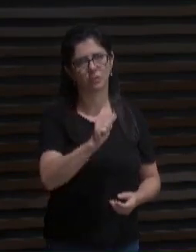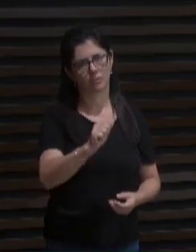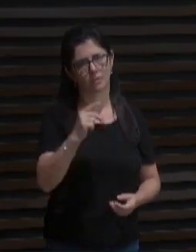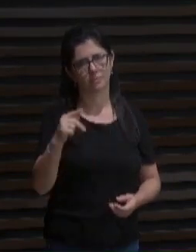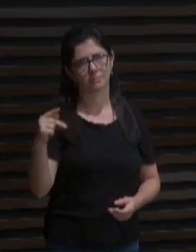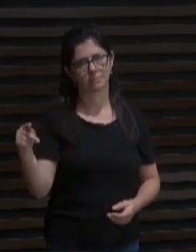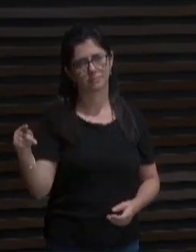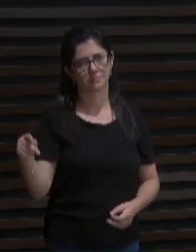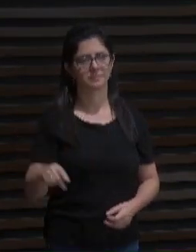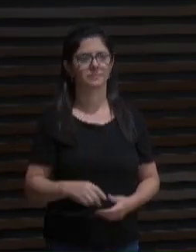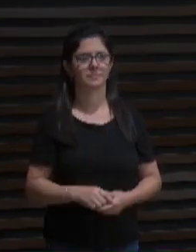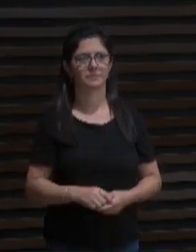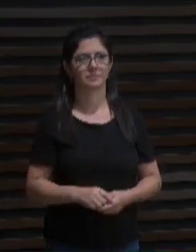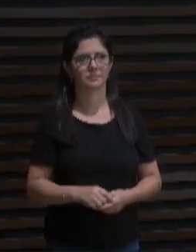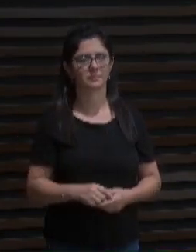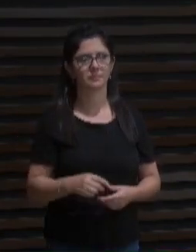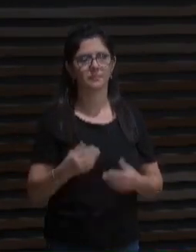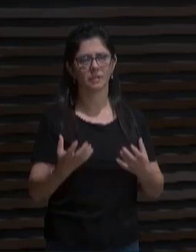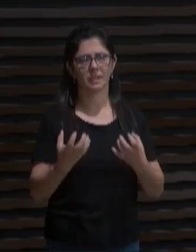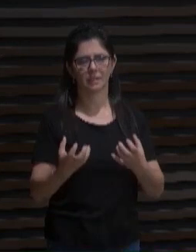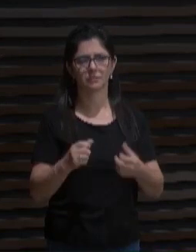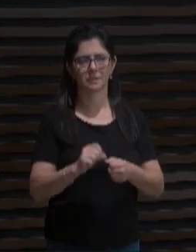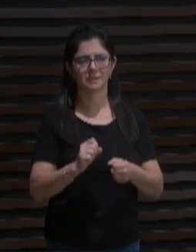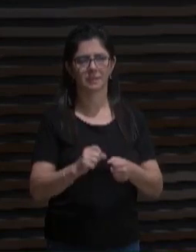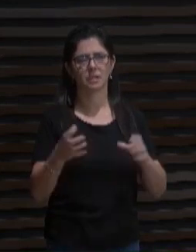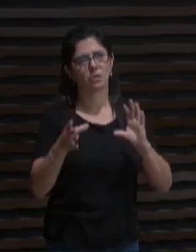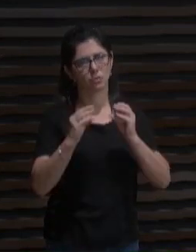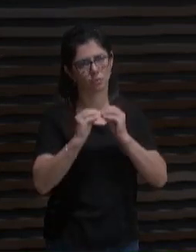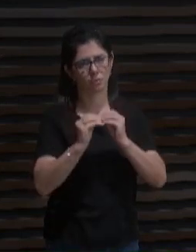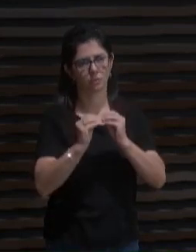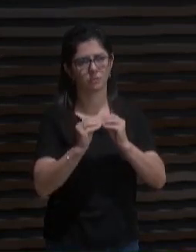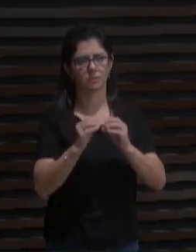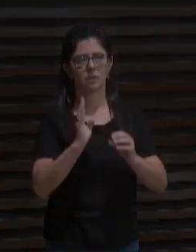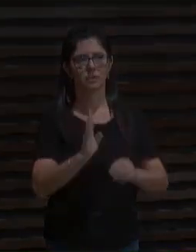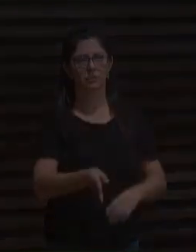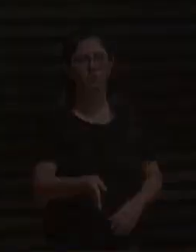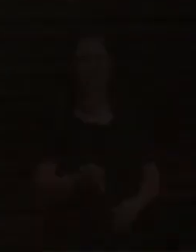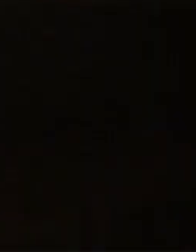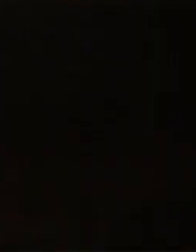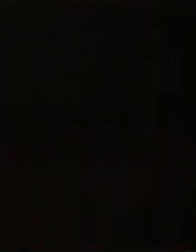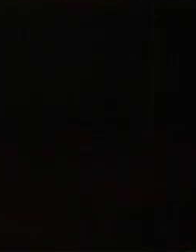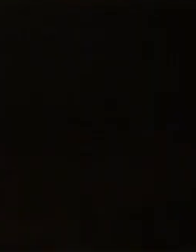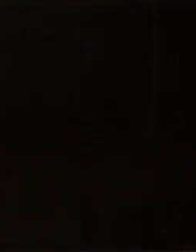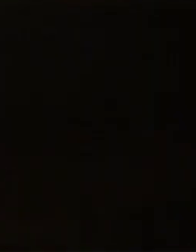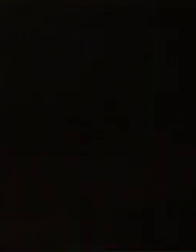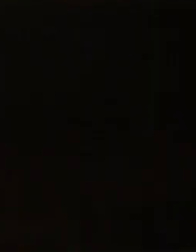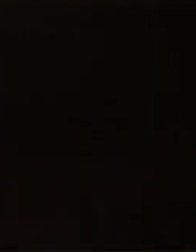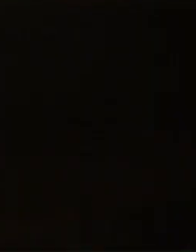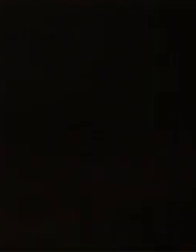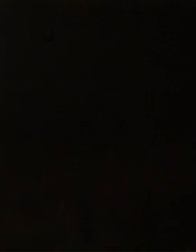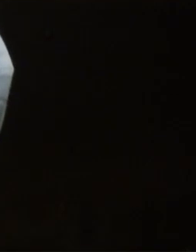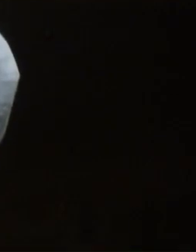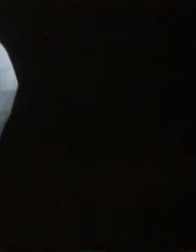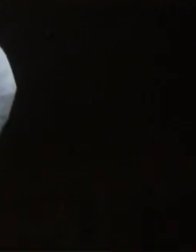do que nós já vimos aqui e principalmente do estudo anterior, porque Paulo continua falando